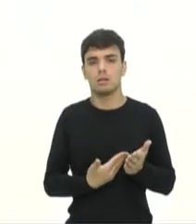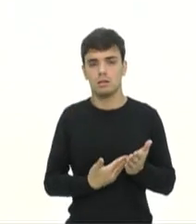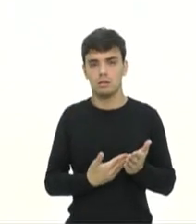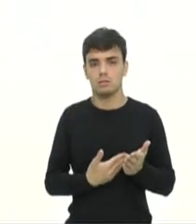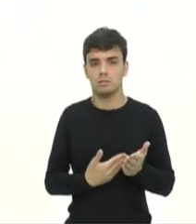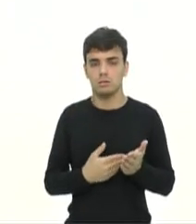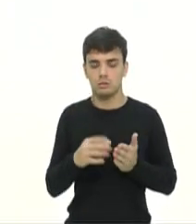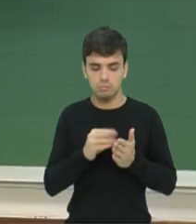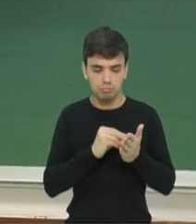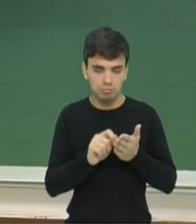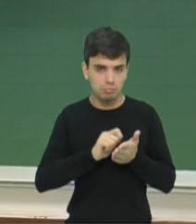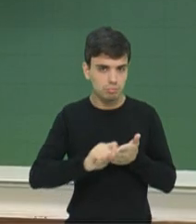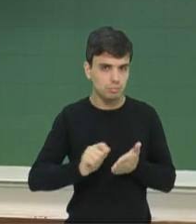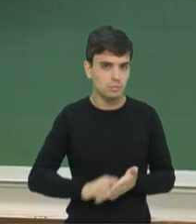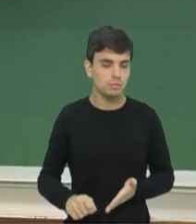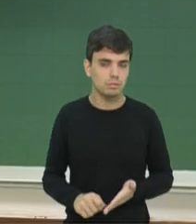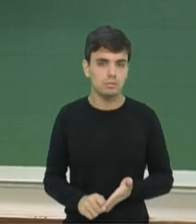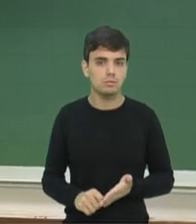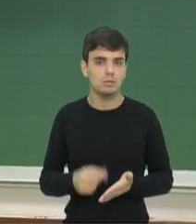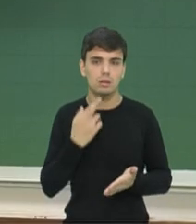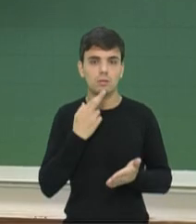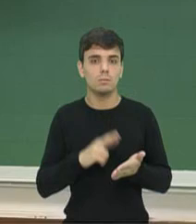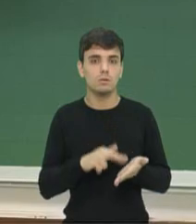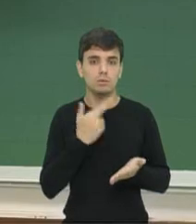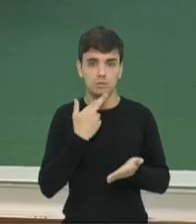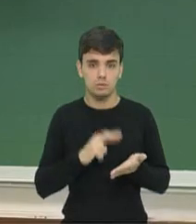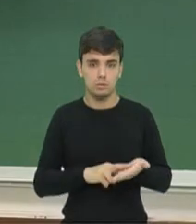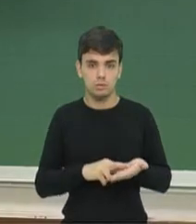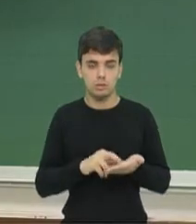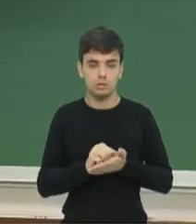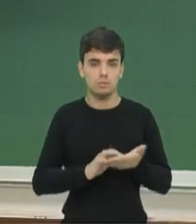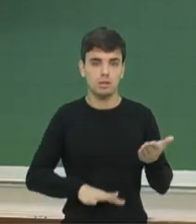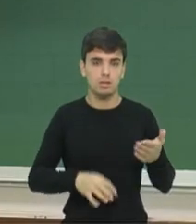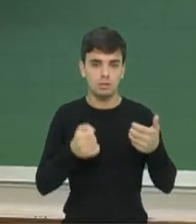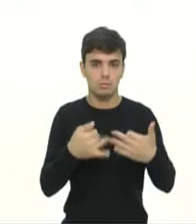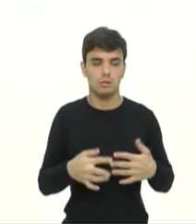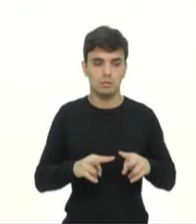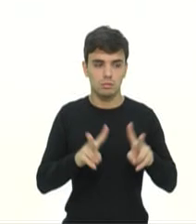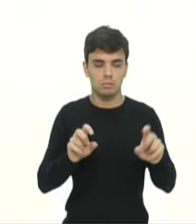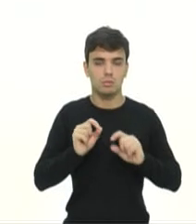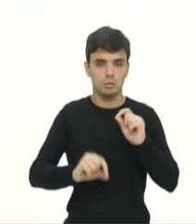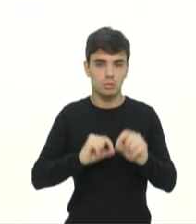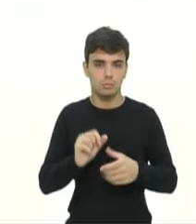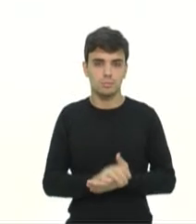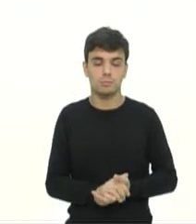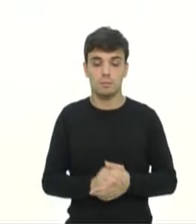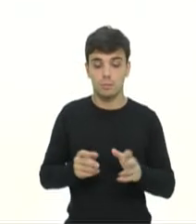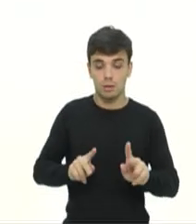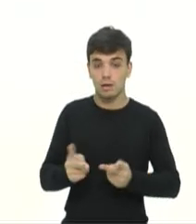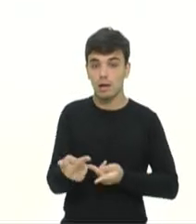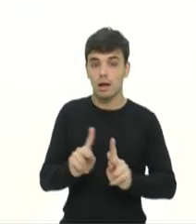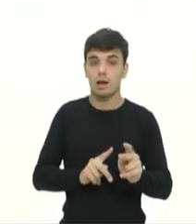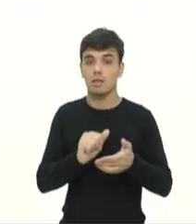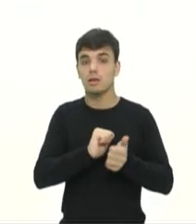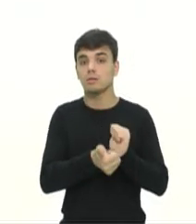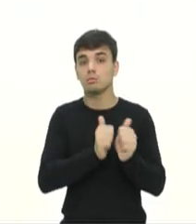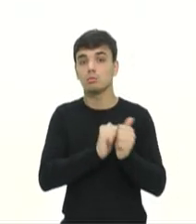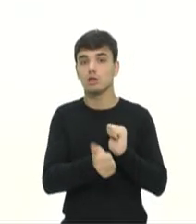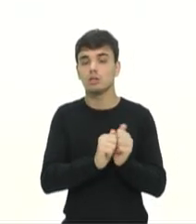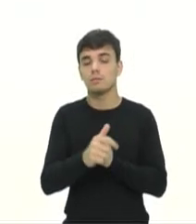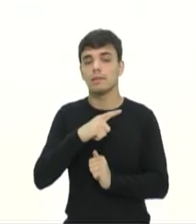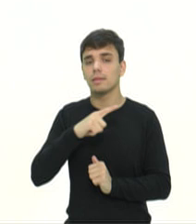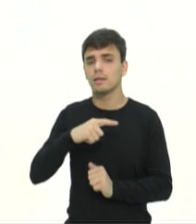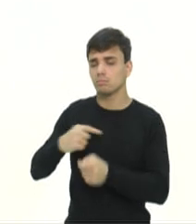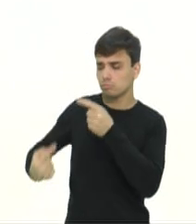está com as anotações, né? Continua as anotações e responde esse exercício que fala o seguinte. No karatê esportivo, que é uma competição que